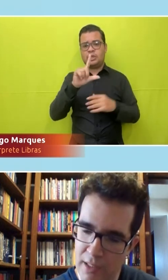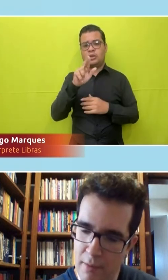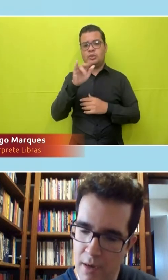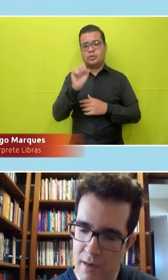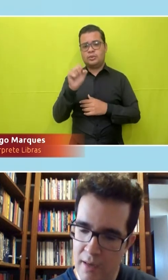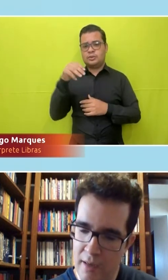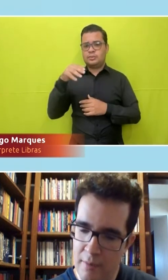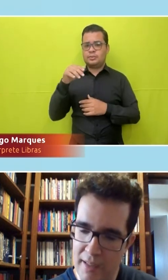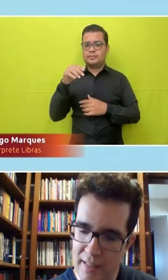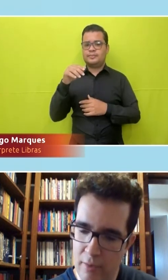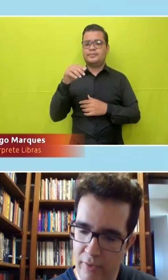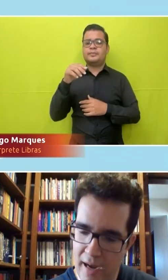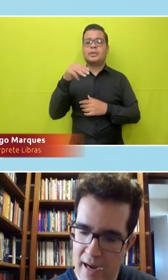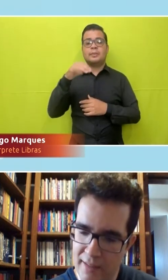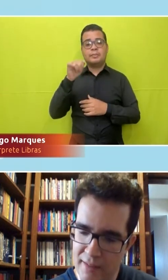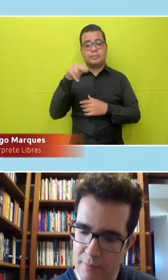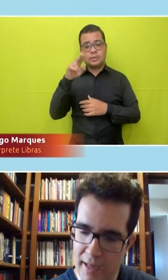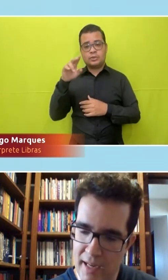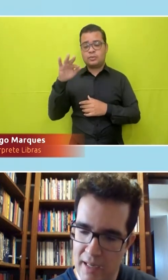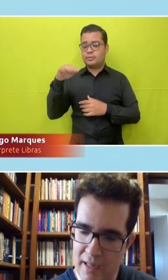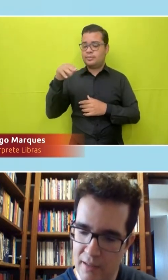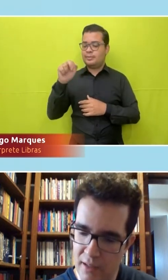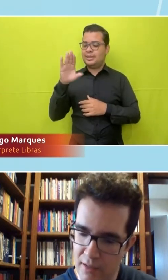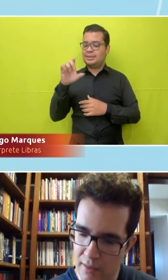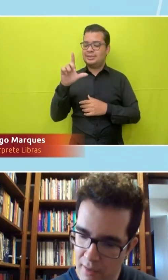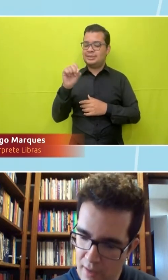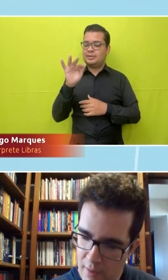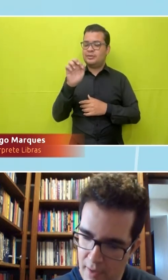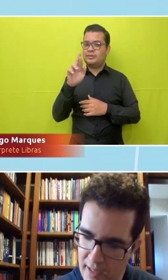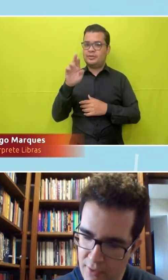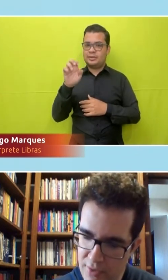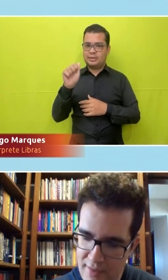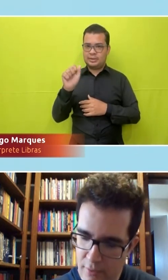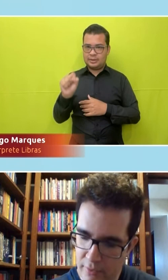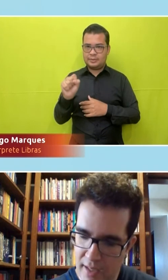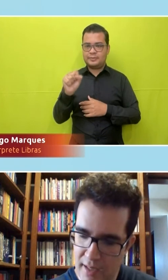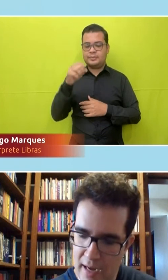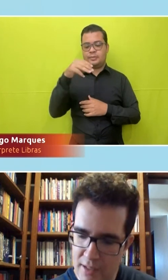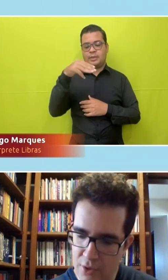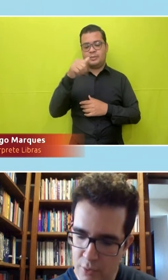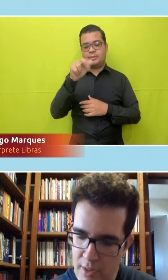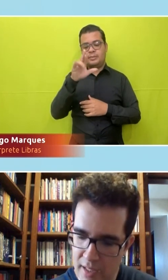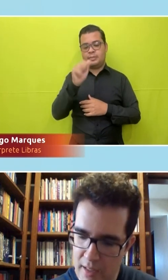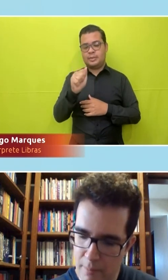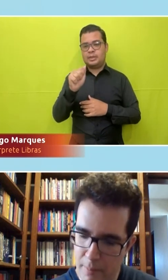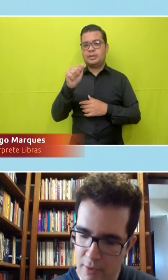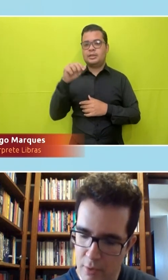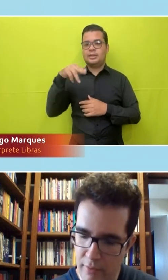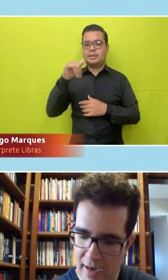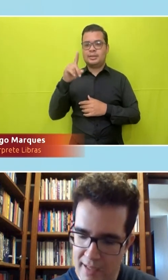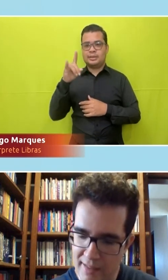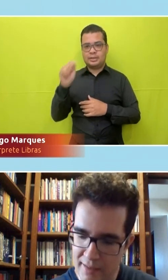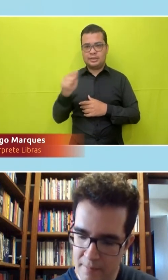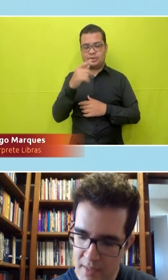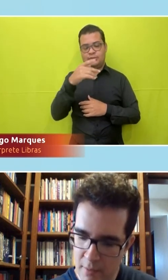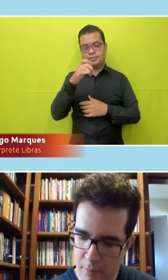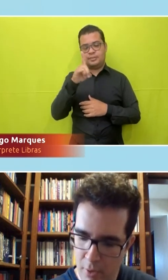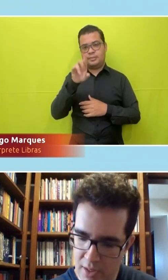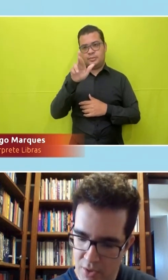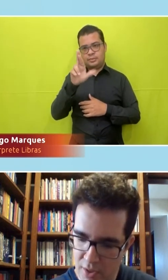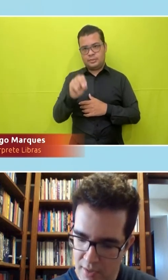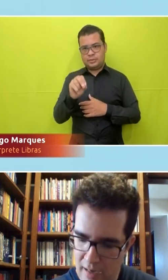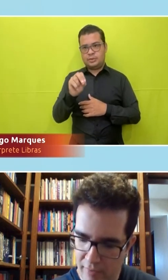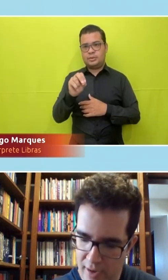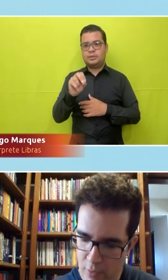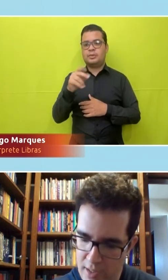Manu Lima, Marcelo Ferraz, Maria Clara Danck, Maria José Silveira, Nádia Junqueira, Pedro Novaes,